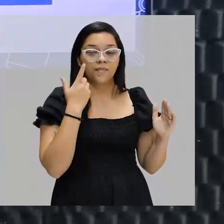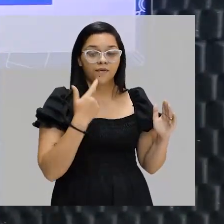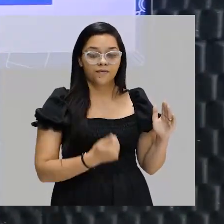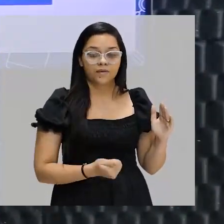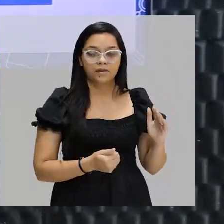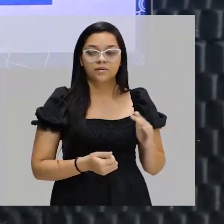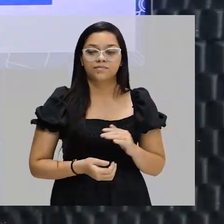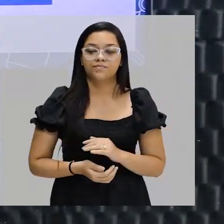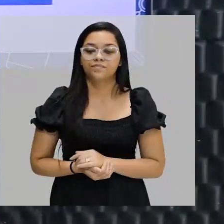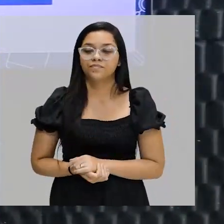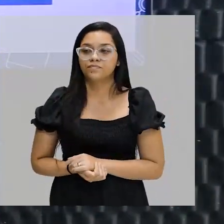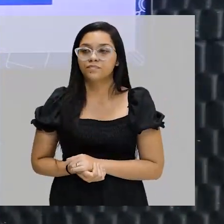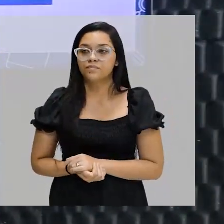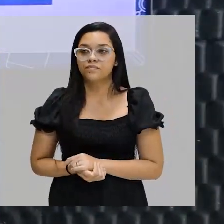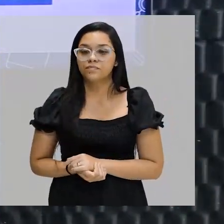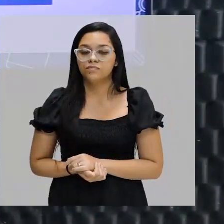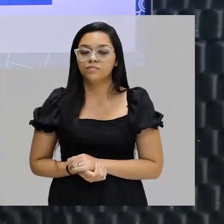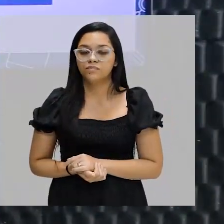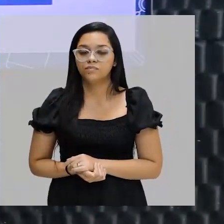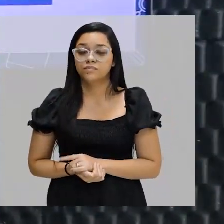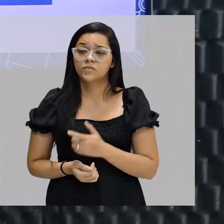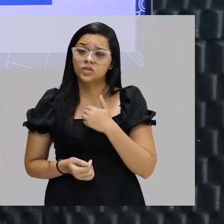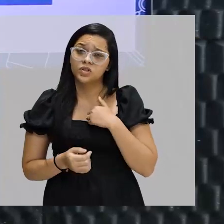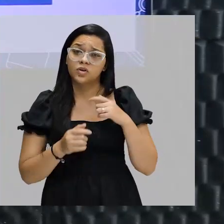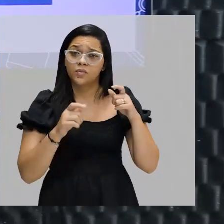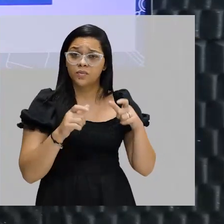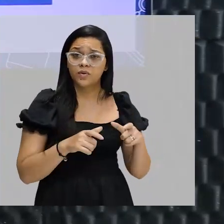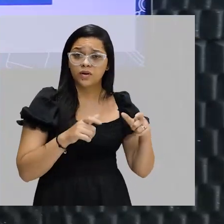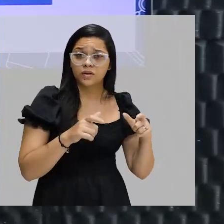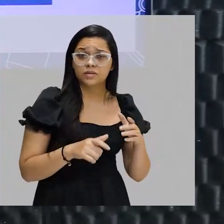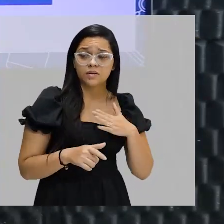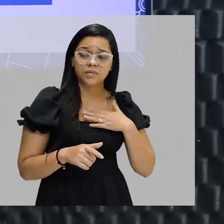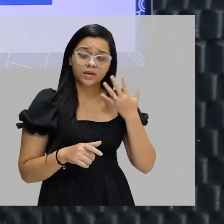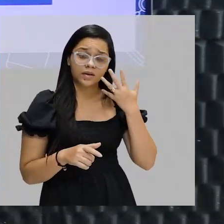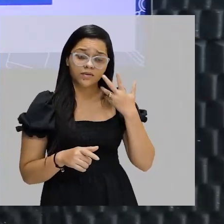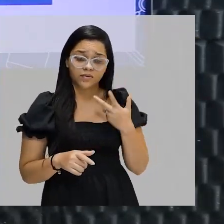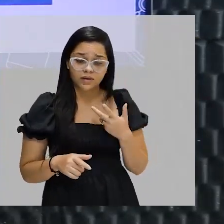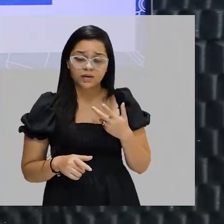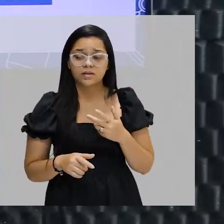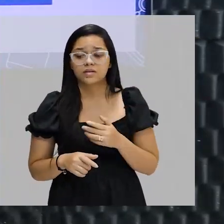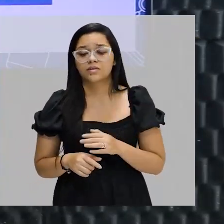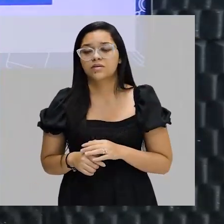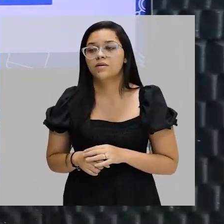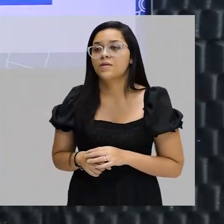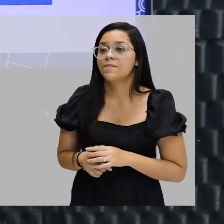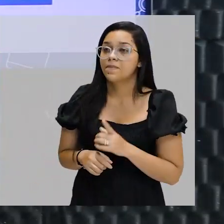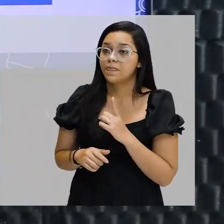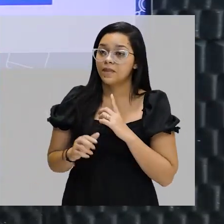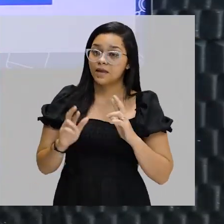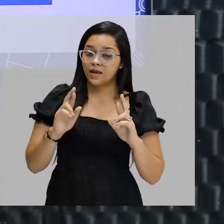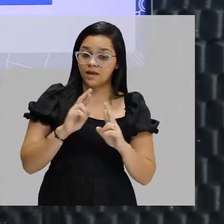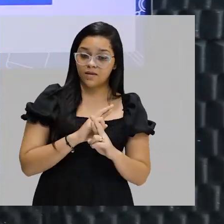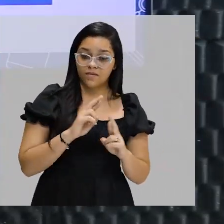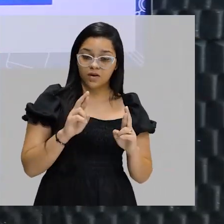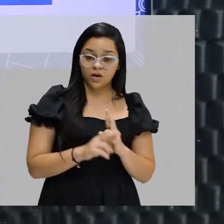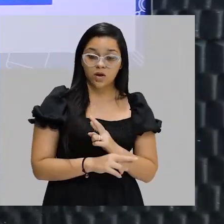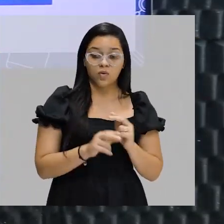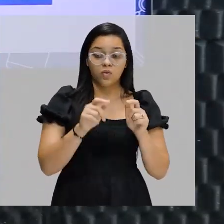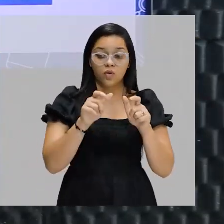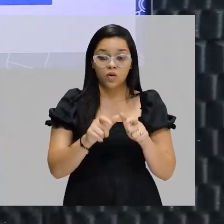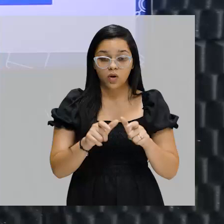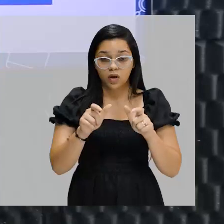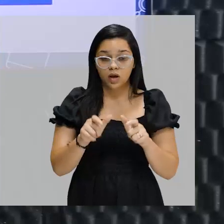na minha infância, onde eu morei na minha infância. Onde está fazendo referência a um